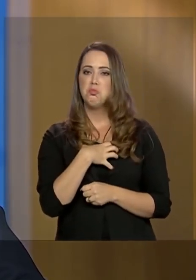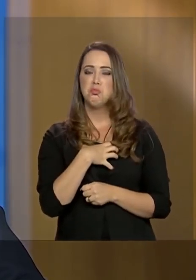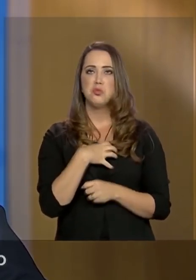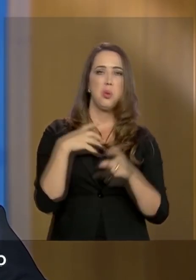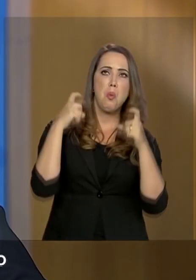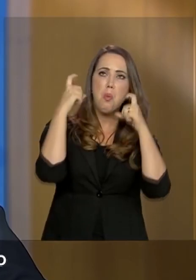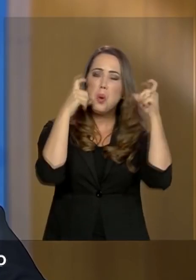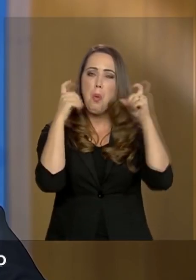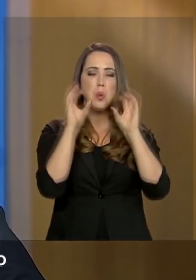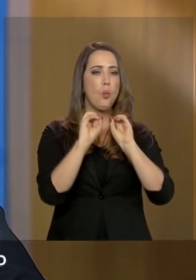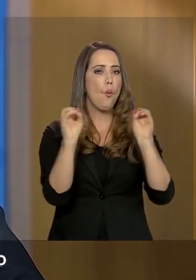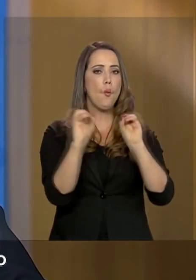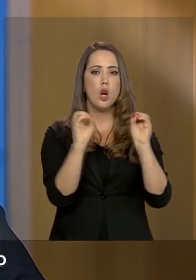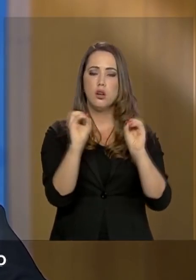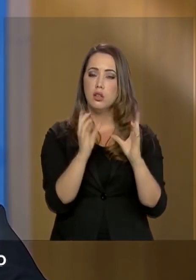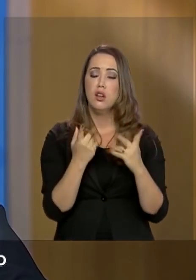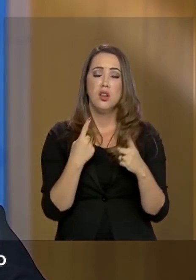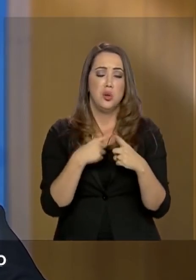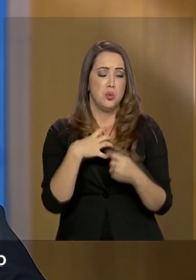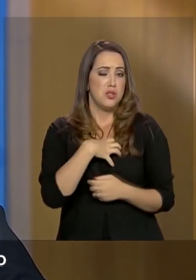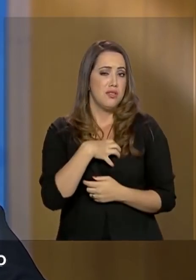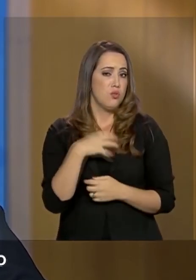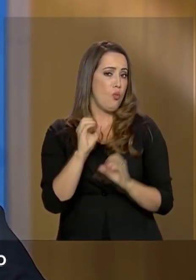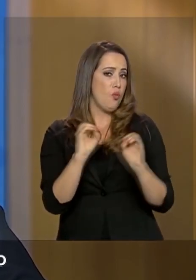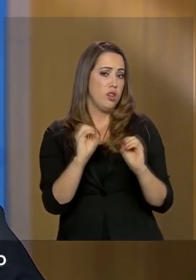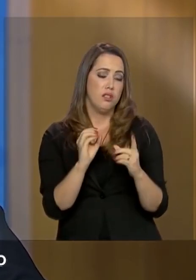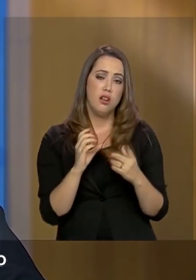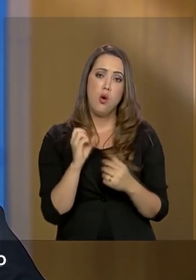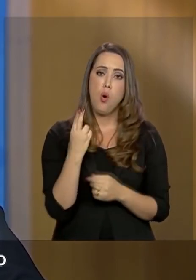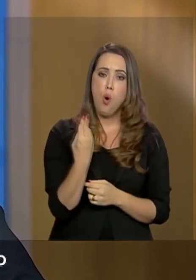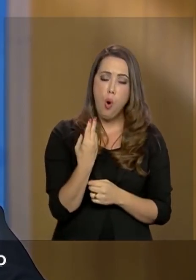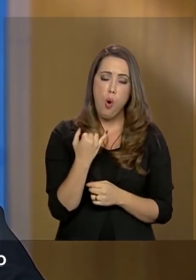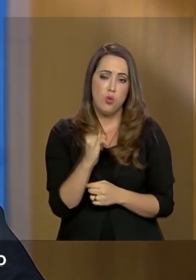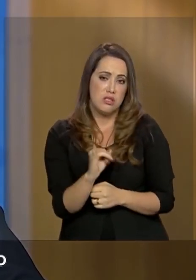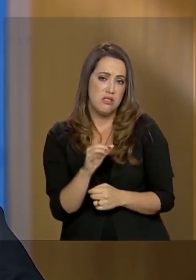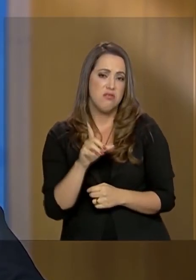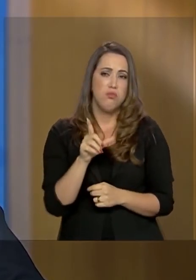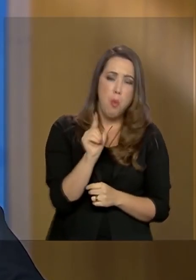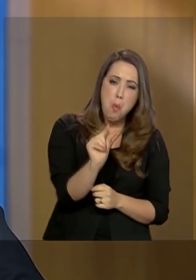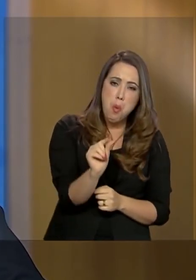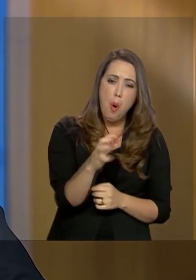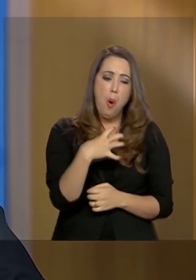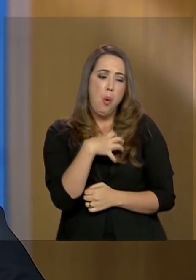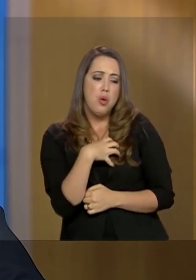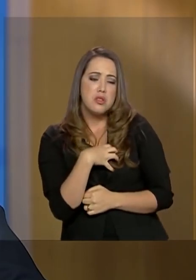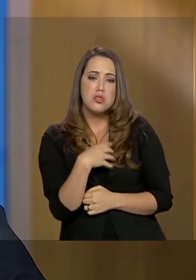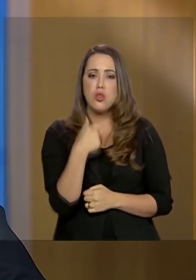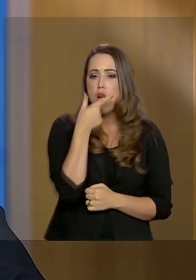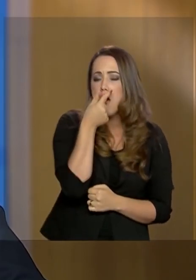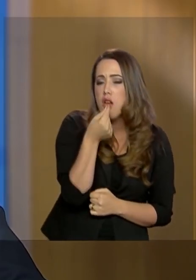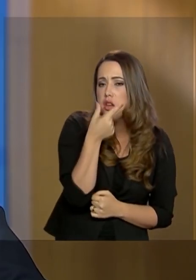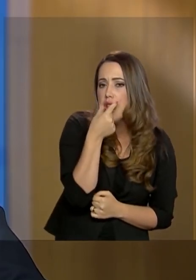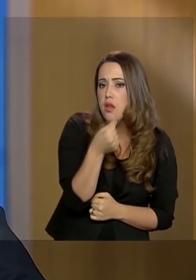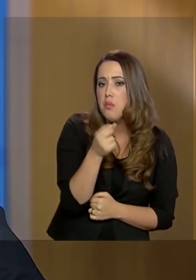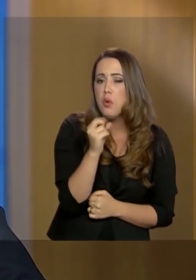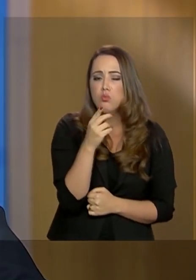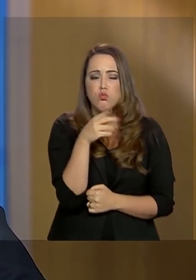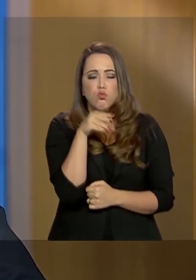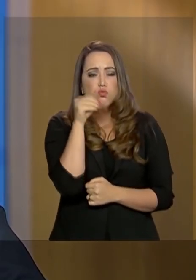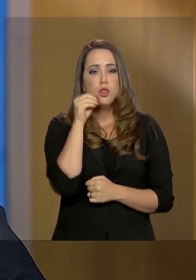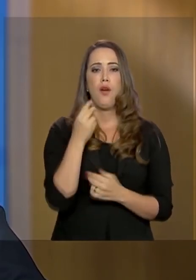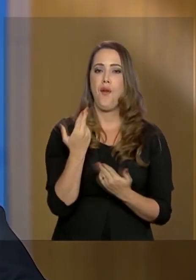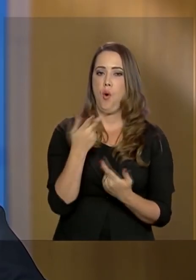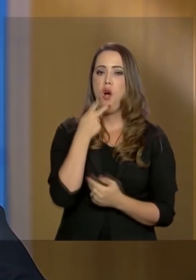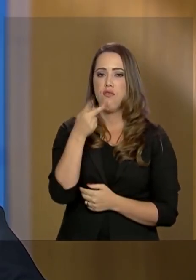ninguém pensa de fato no povo. É uma briga de poderes e o povo é usado como desculpa e massa de manobra. Por isso que eu digo a você, irmão. Não